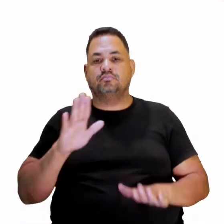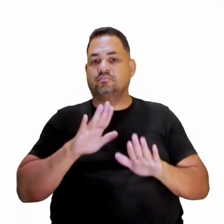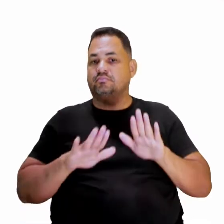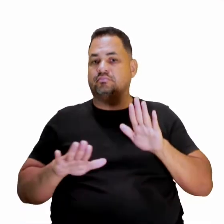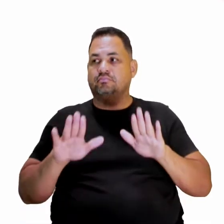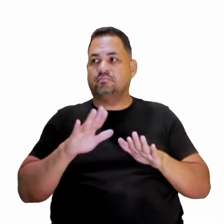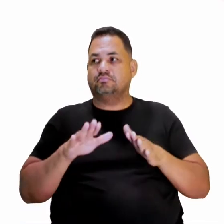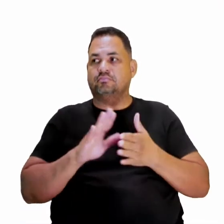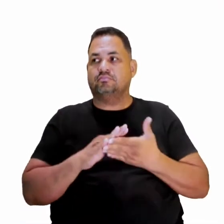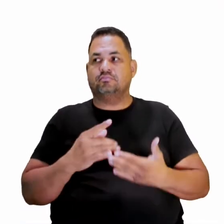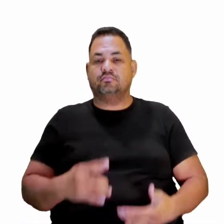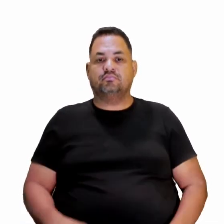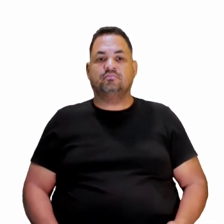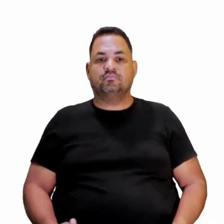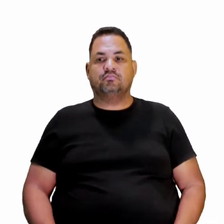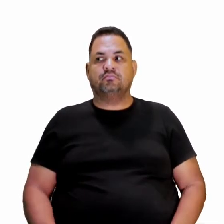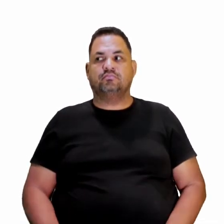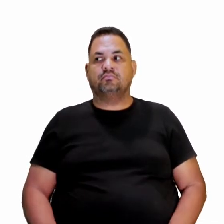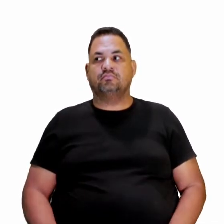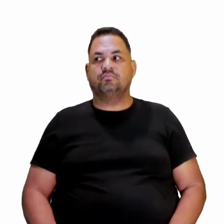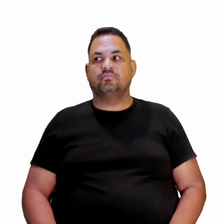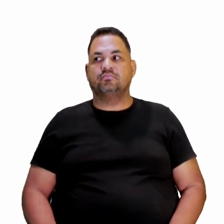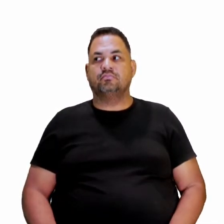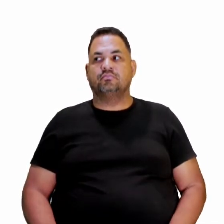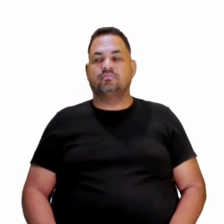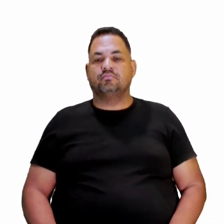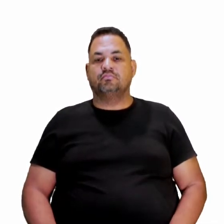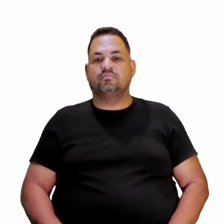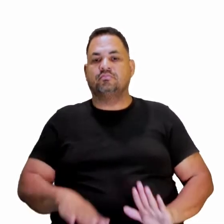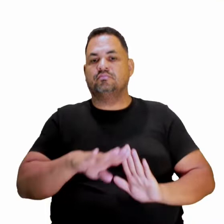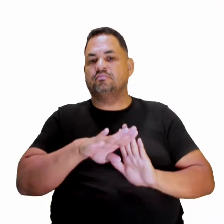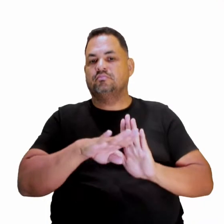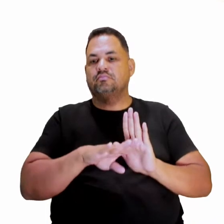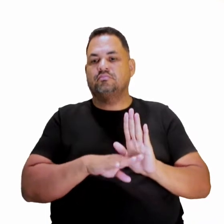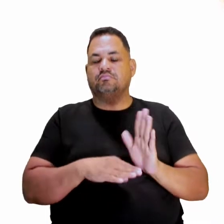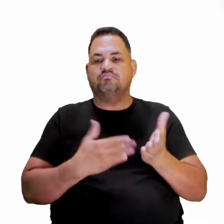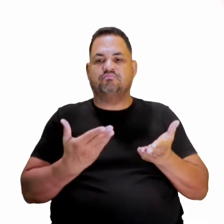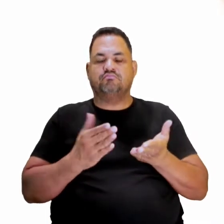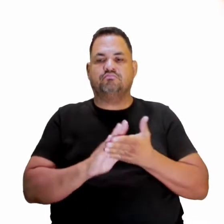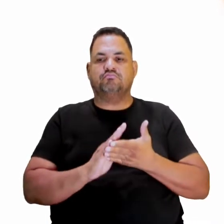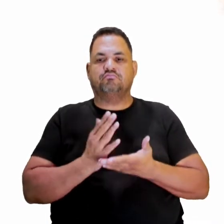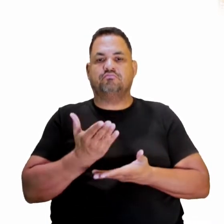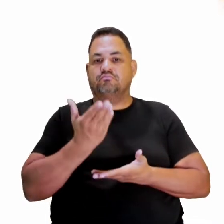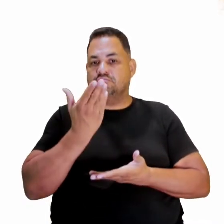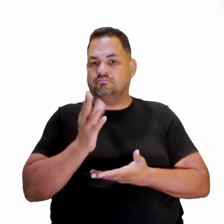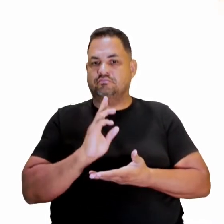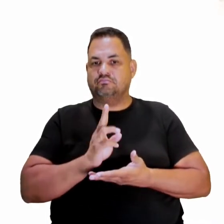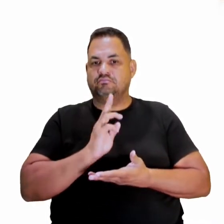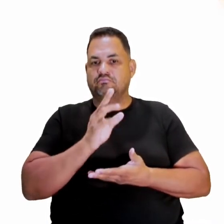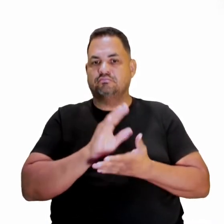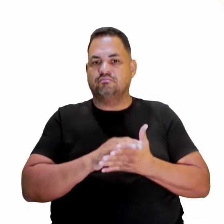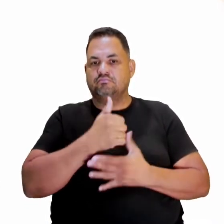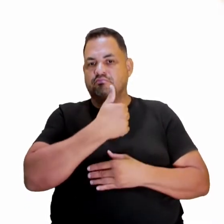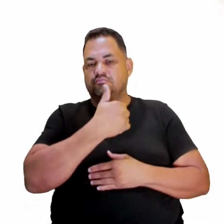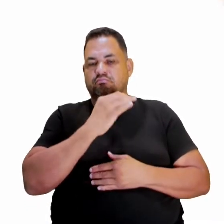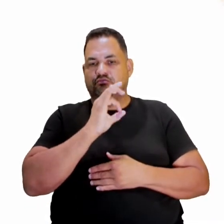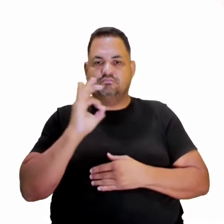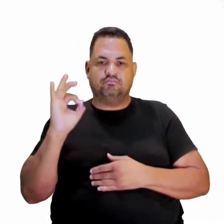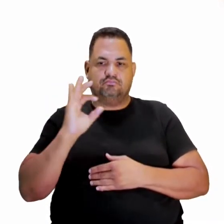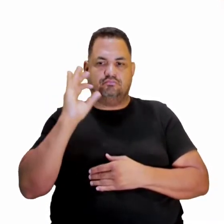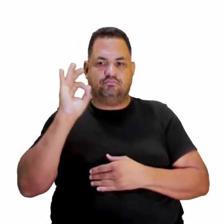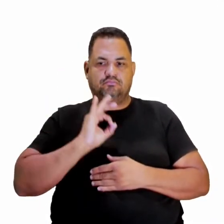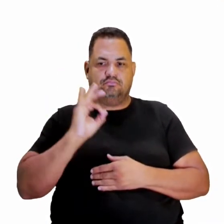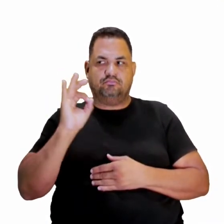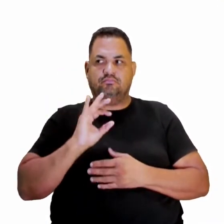simples, básica, mas assim, isso é uma receita, porém nem sempre vai ser assim 100% das vezes. É isso que eu